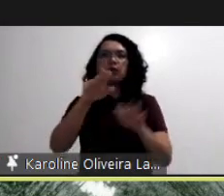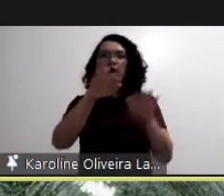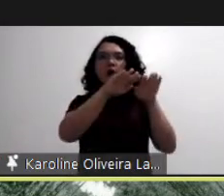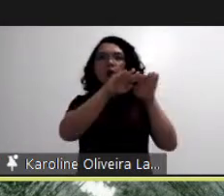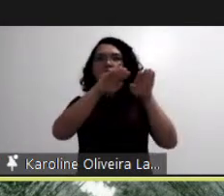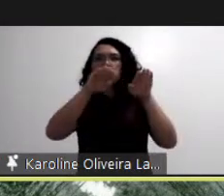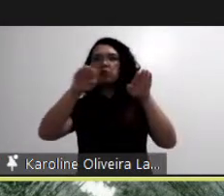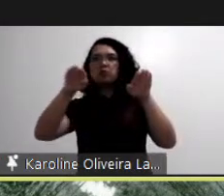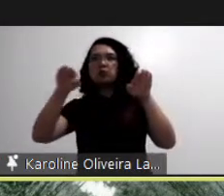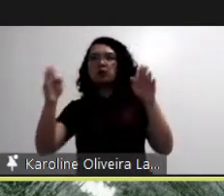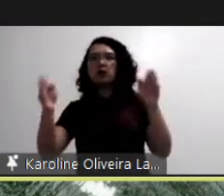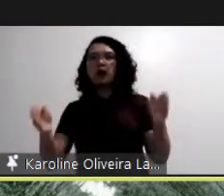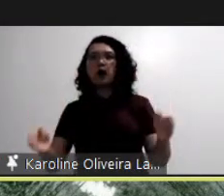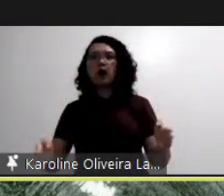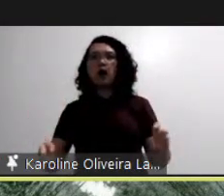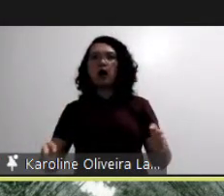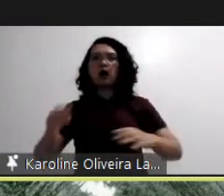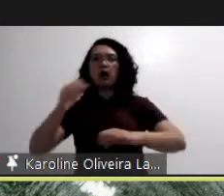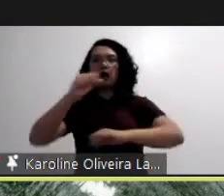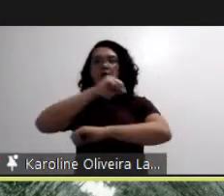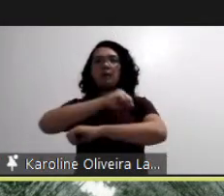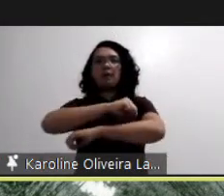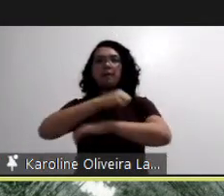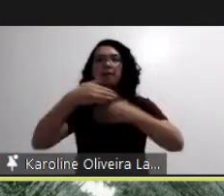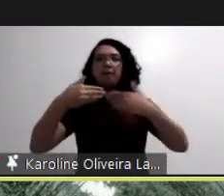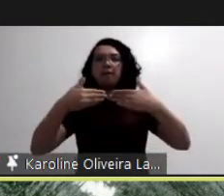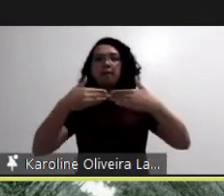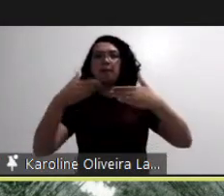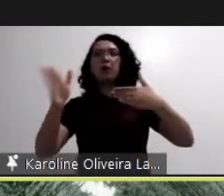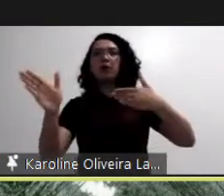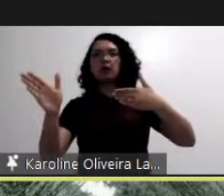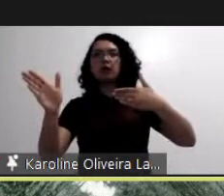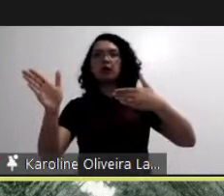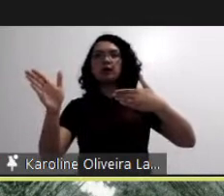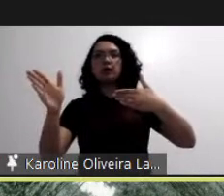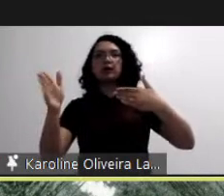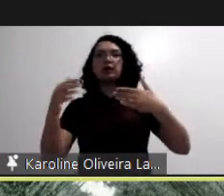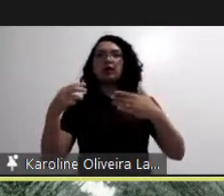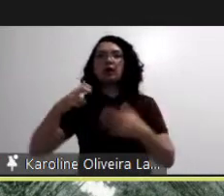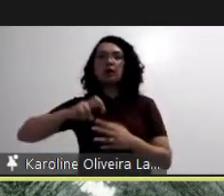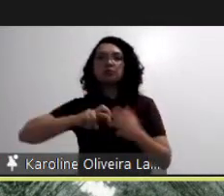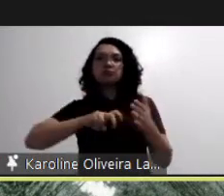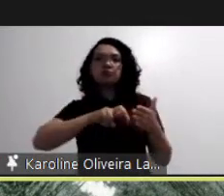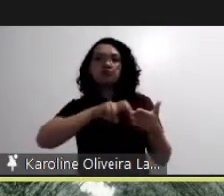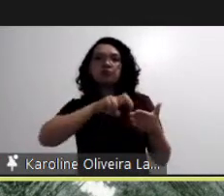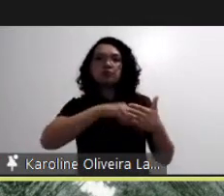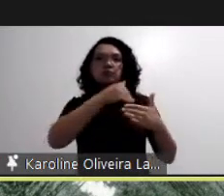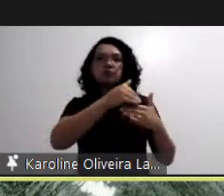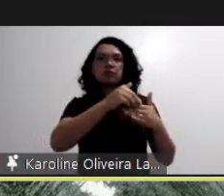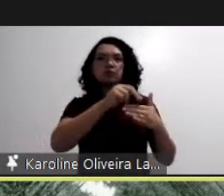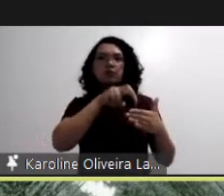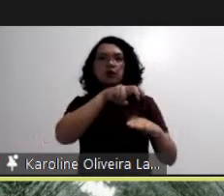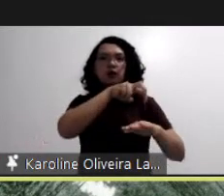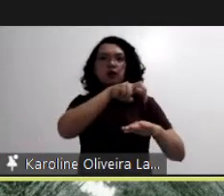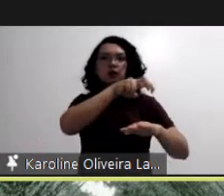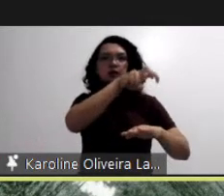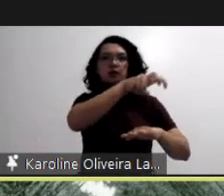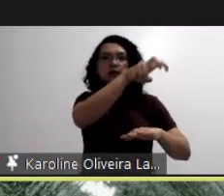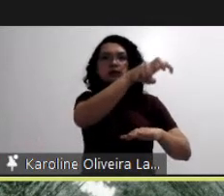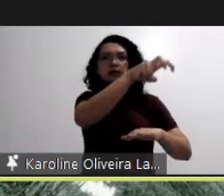né? E percorrer esses espaços, até hoje, é uma coisa muito emocionante.